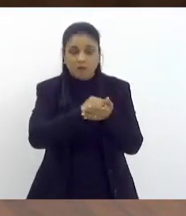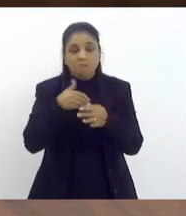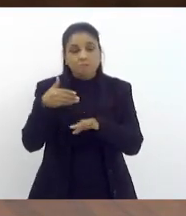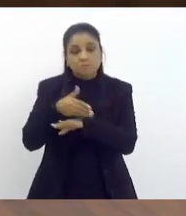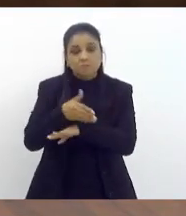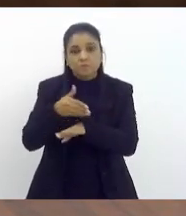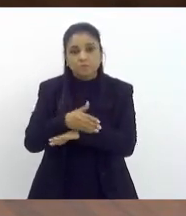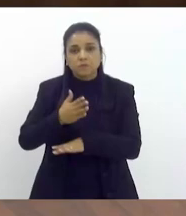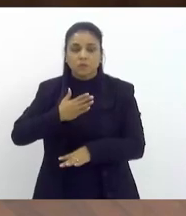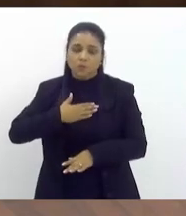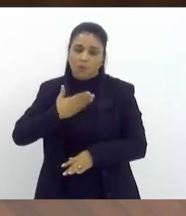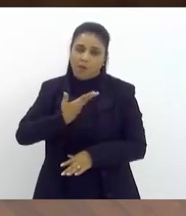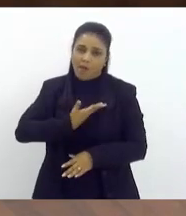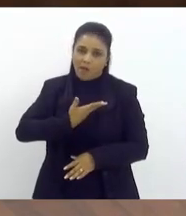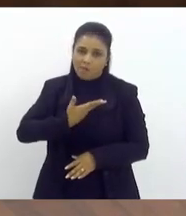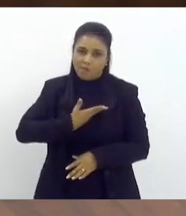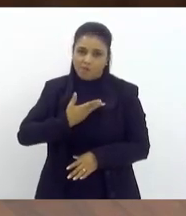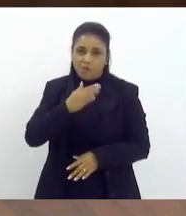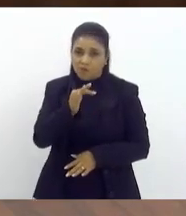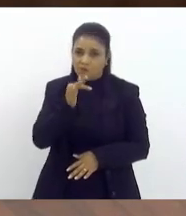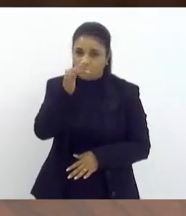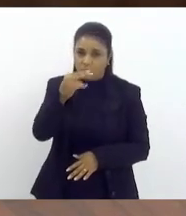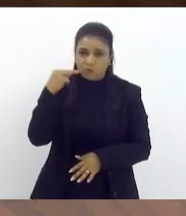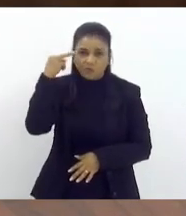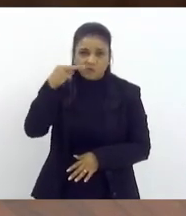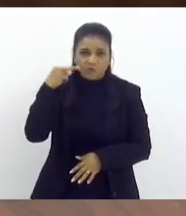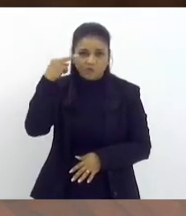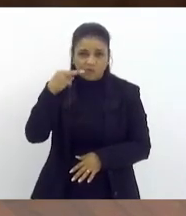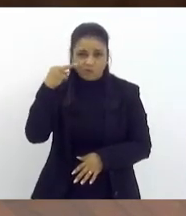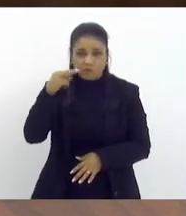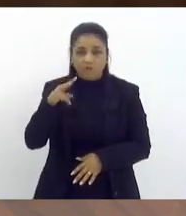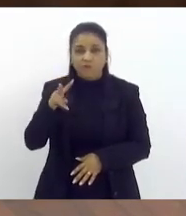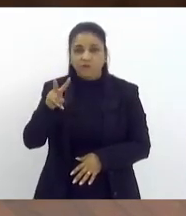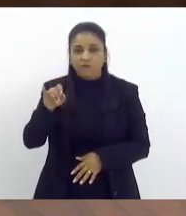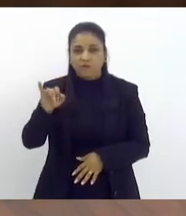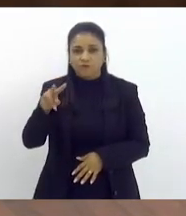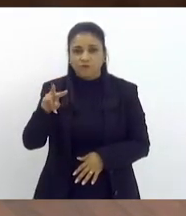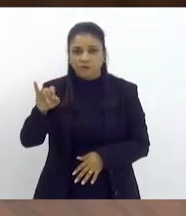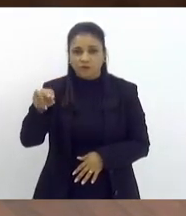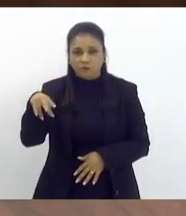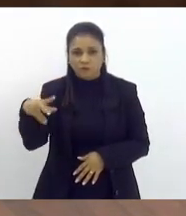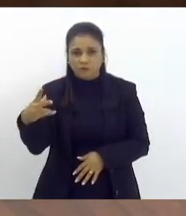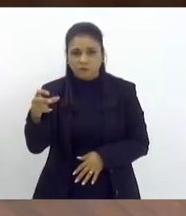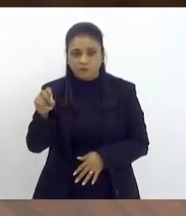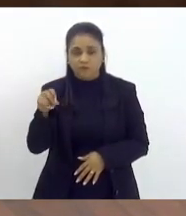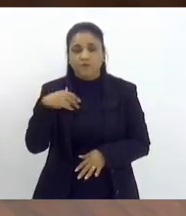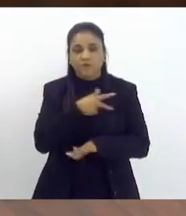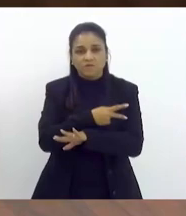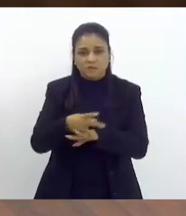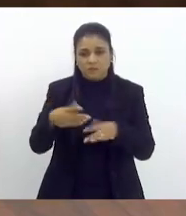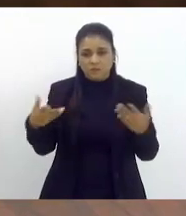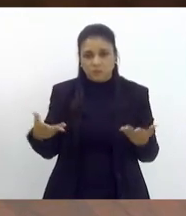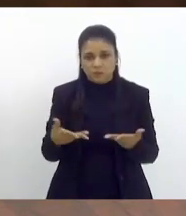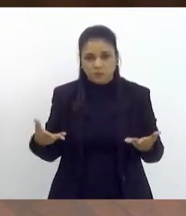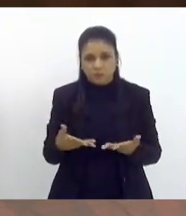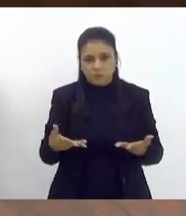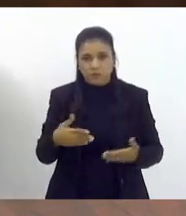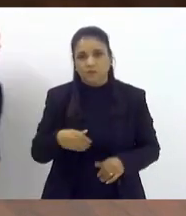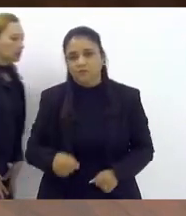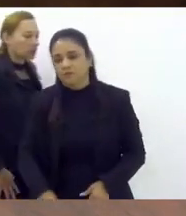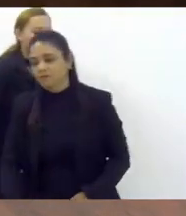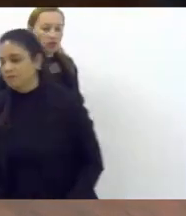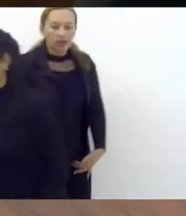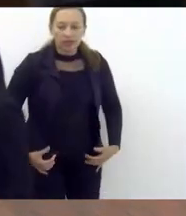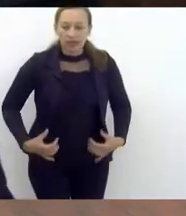e futuro Vereador vivinho Lilinho que hoje está aqui nos visitando aqui na Assembleia Legislativa